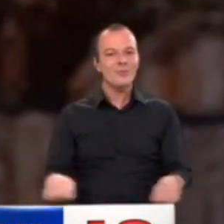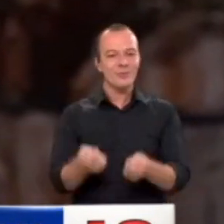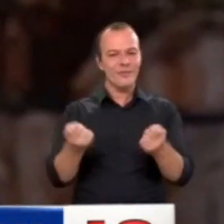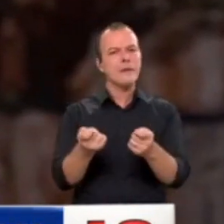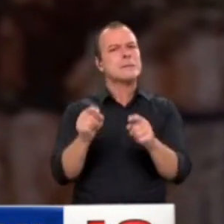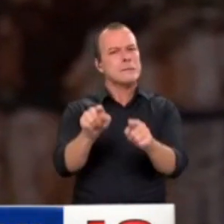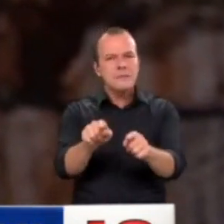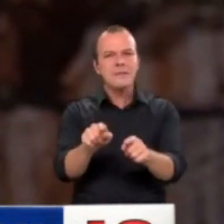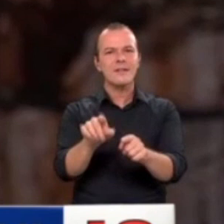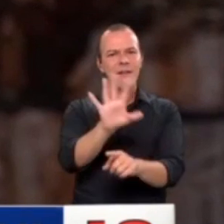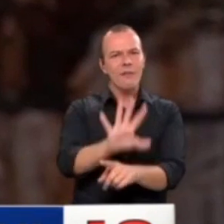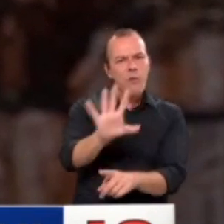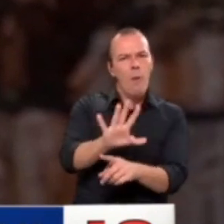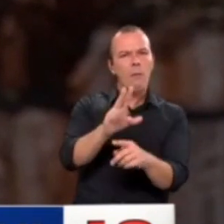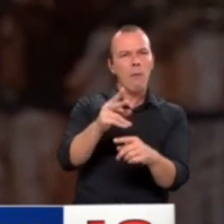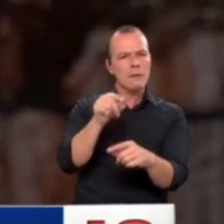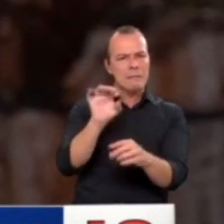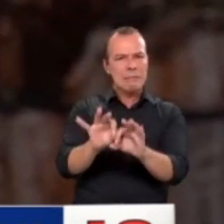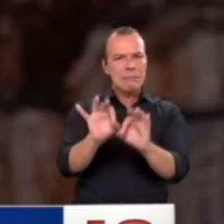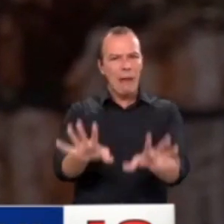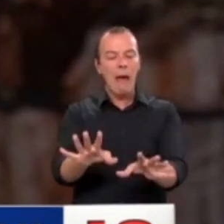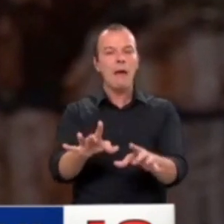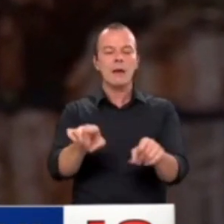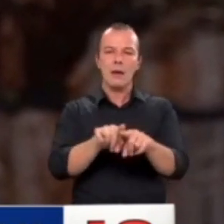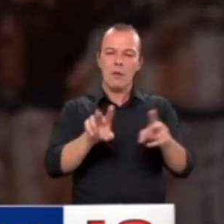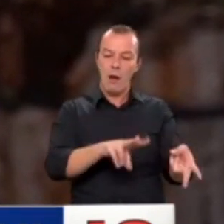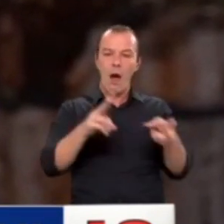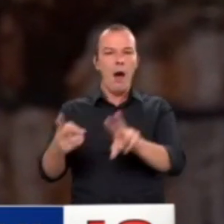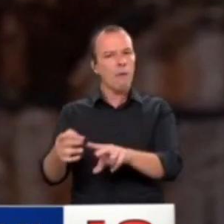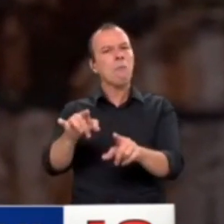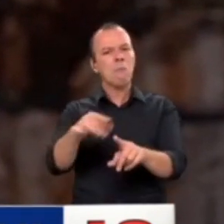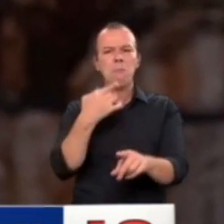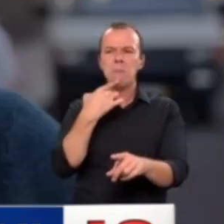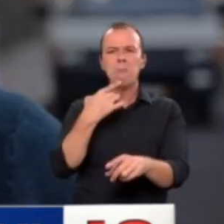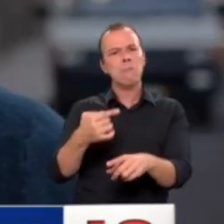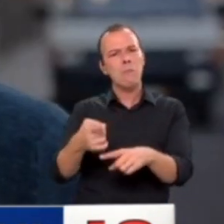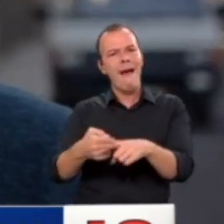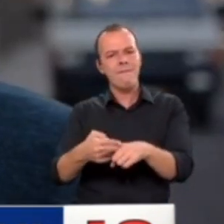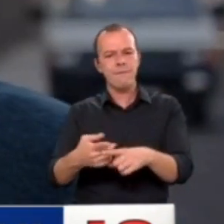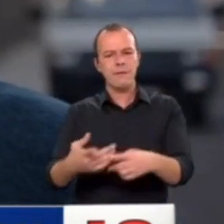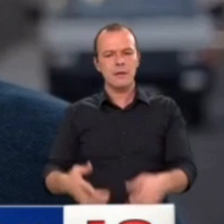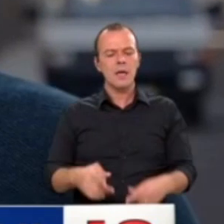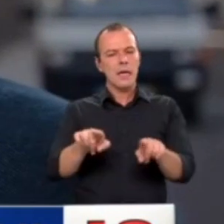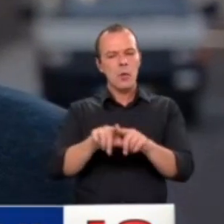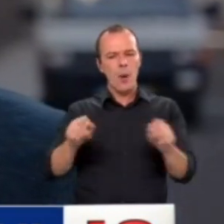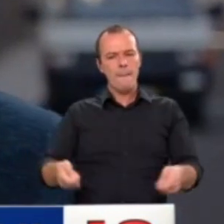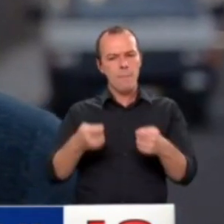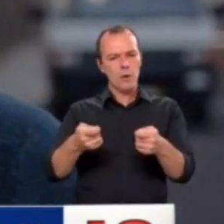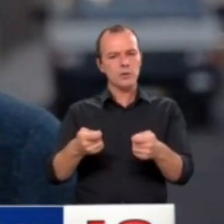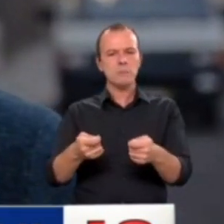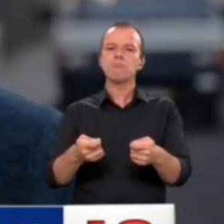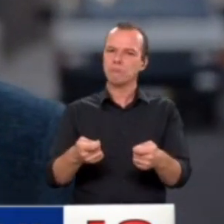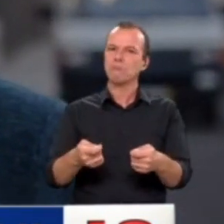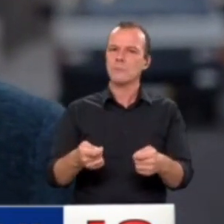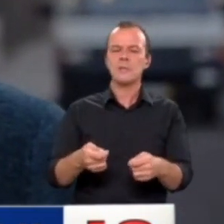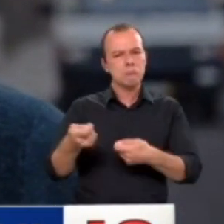tipo de formato, porque é uma alternativa e que nos parece muitíssimo interessante. Uma aposta e um risco muito bem jogado da parte da